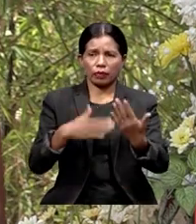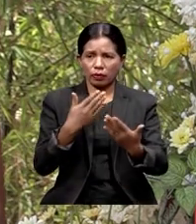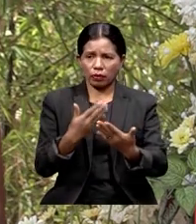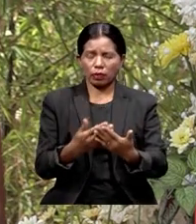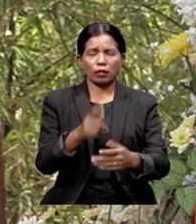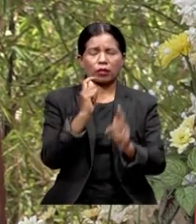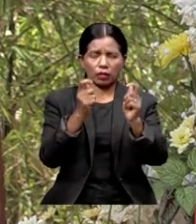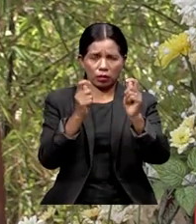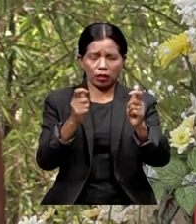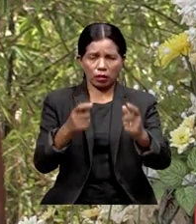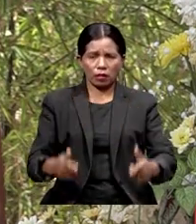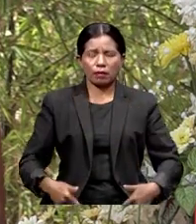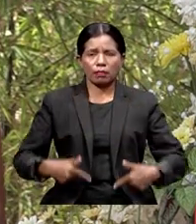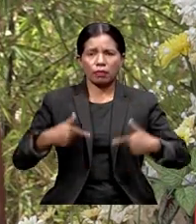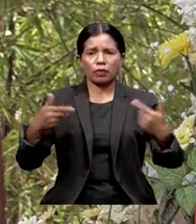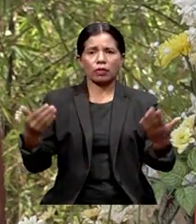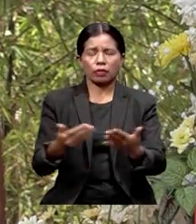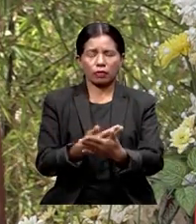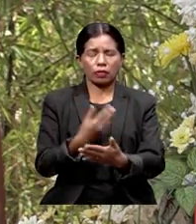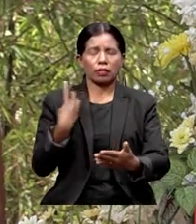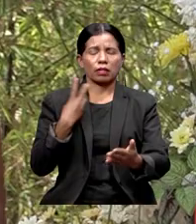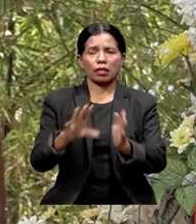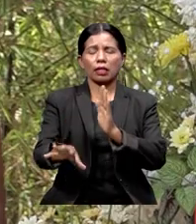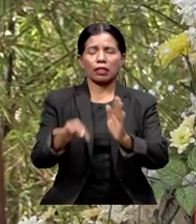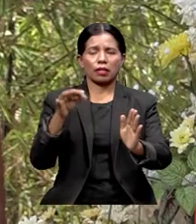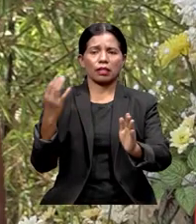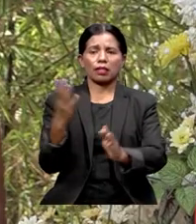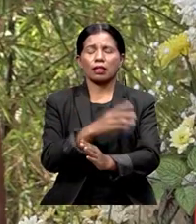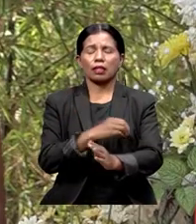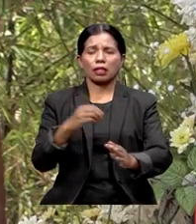koko moris fon nebe hetan iha rai laleia.